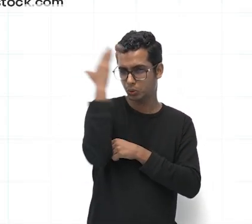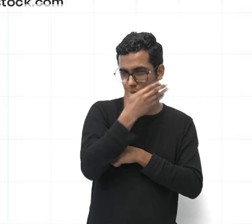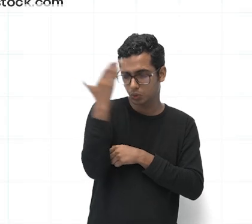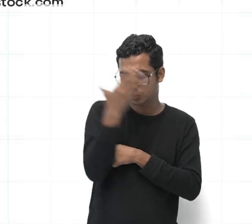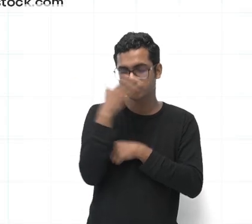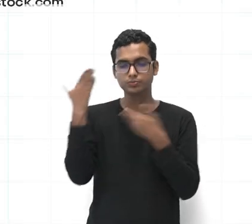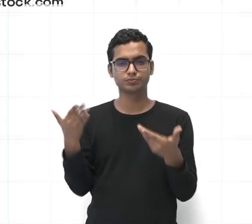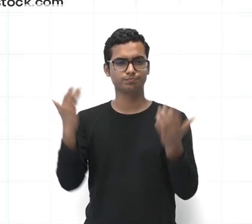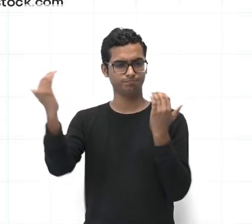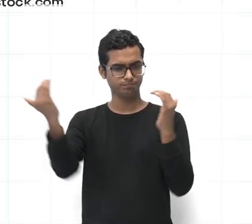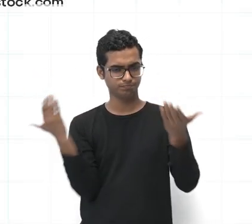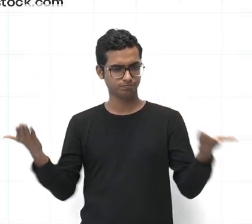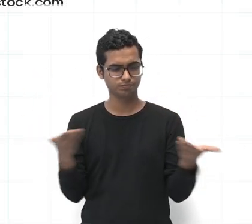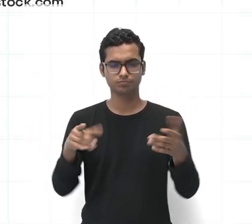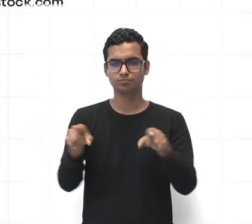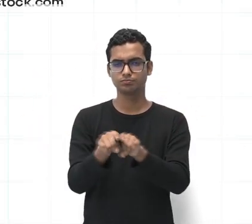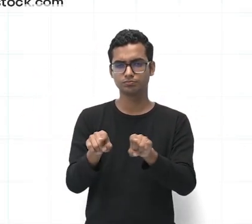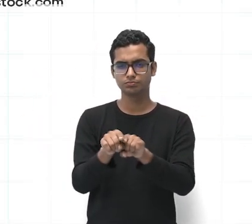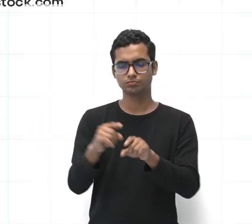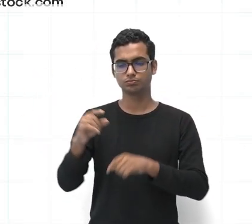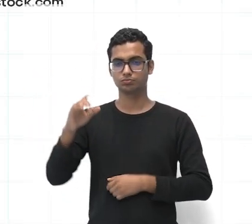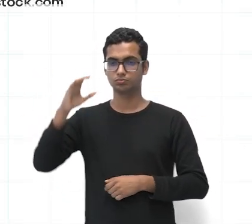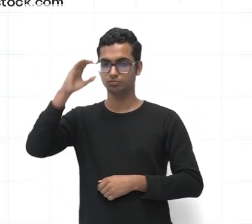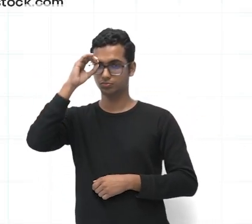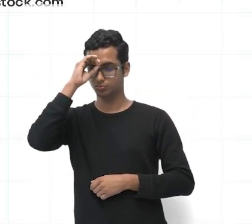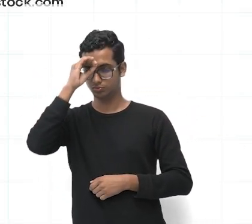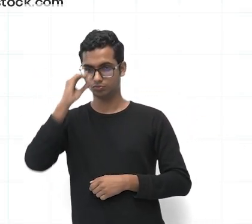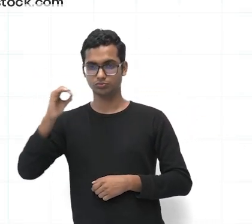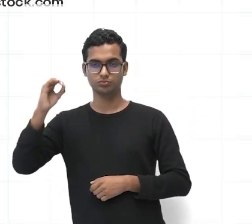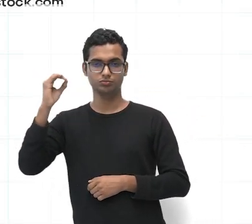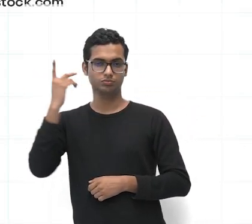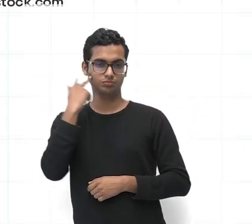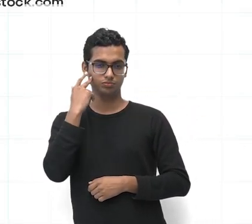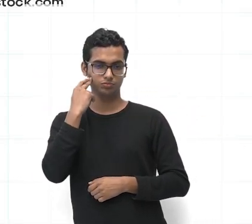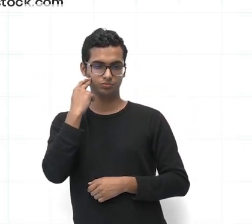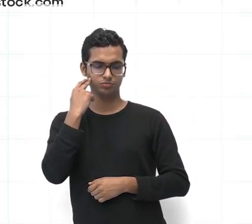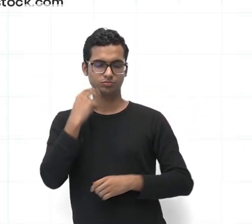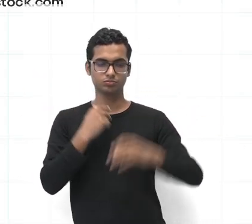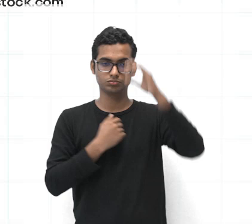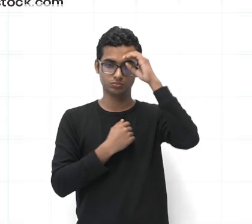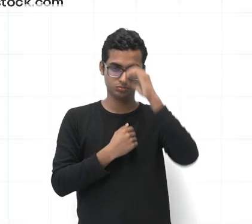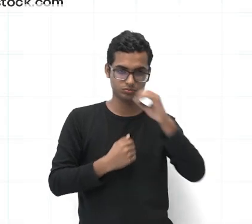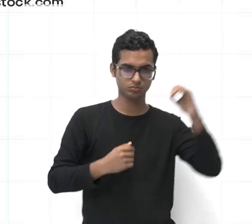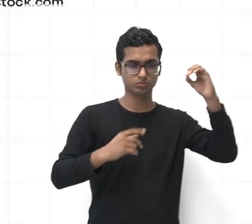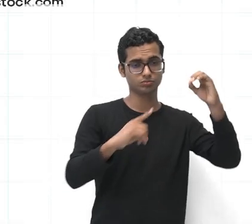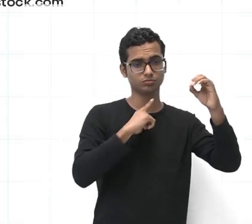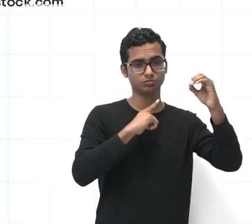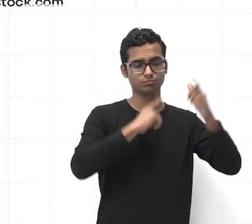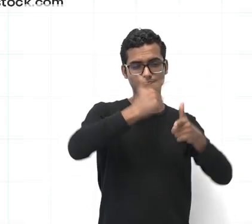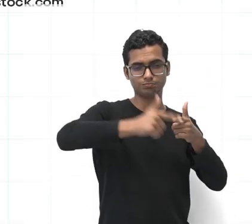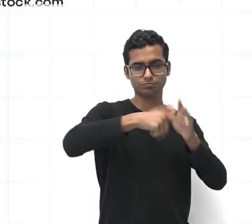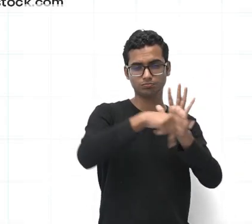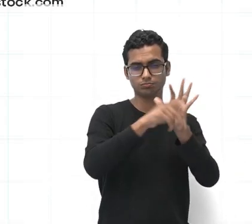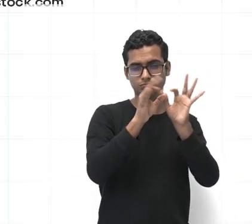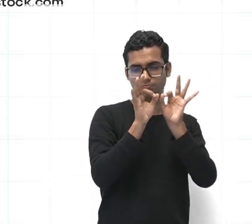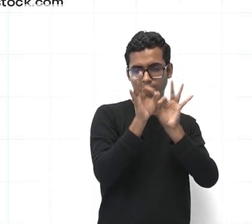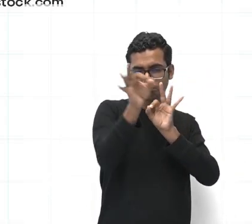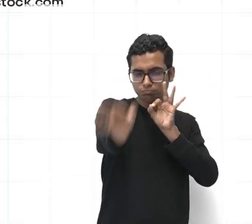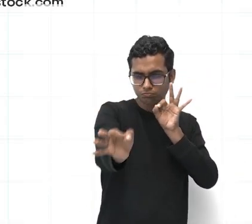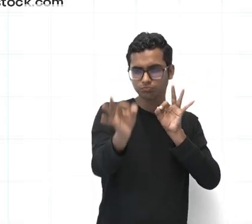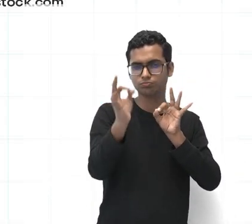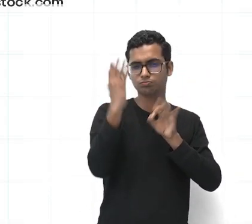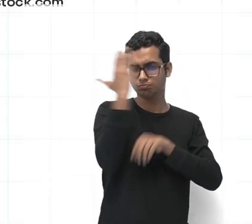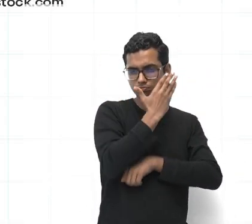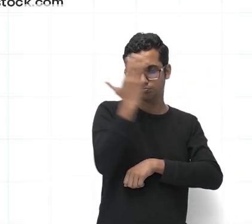uma comparação entre um olho normal, né, um olho que não tem problema de miopia, e alguém que tem problema para